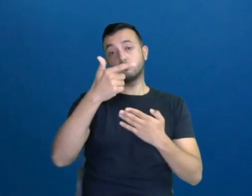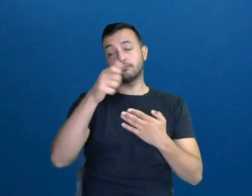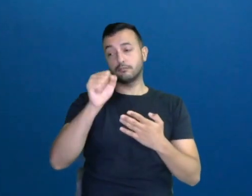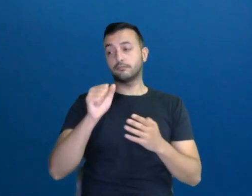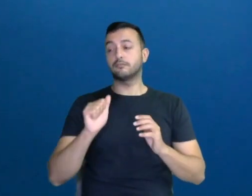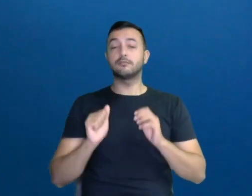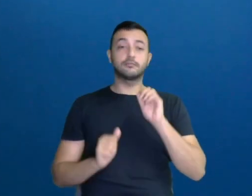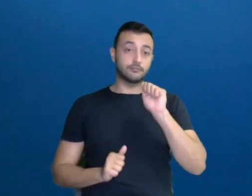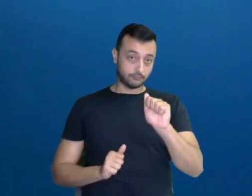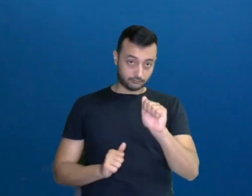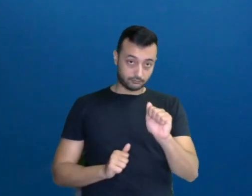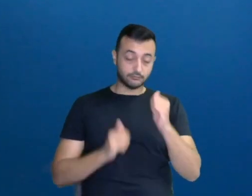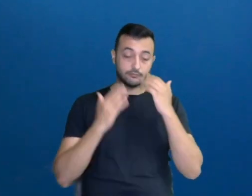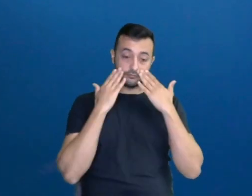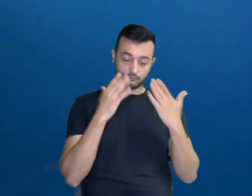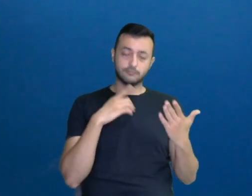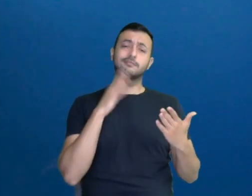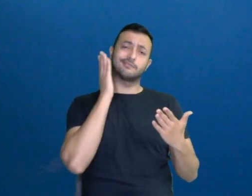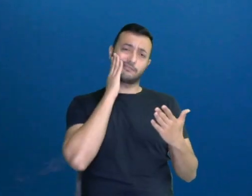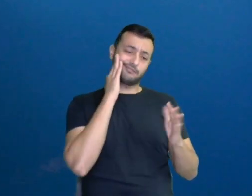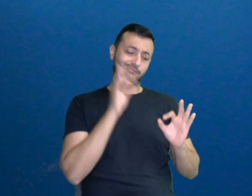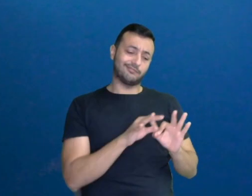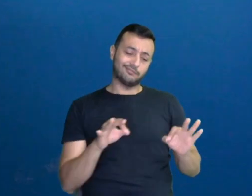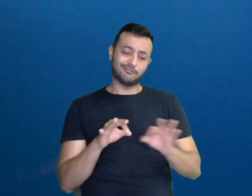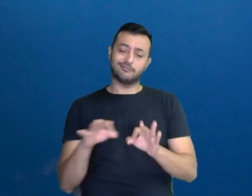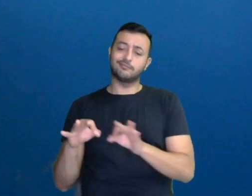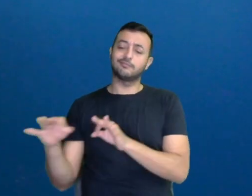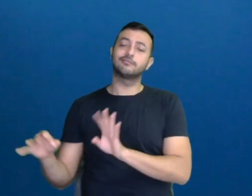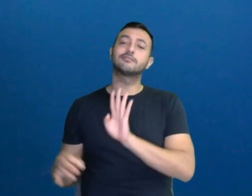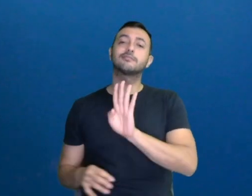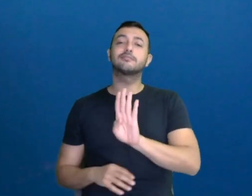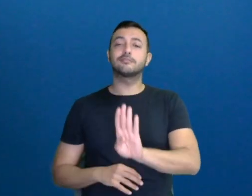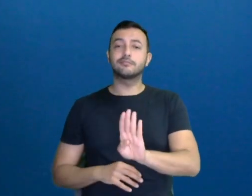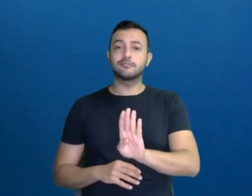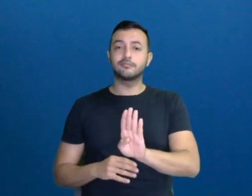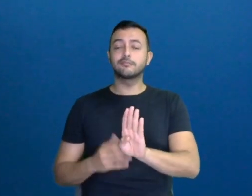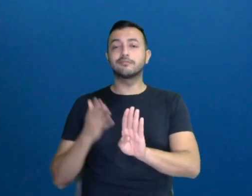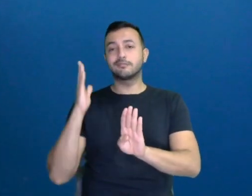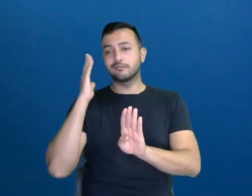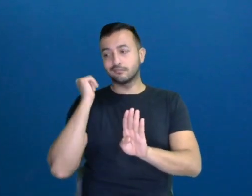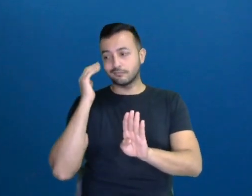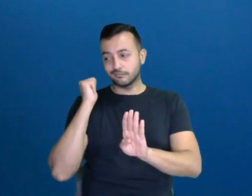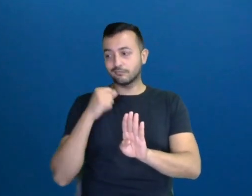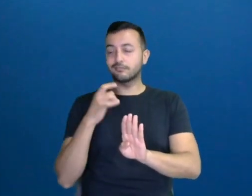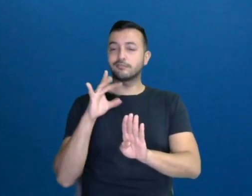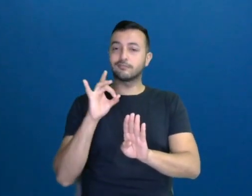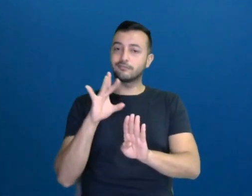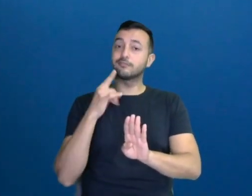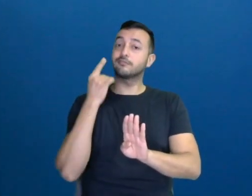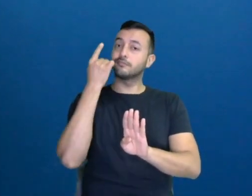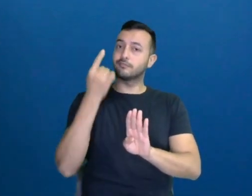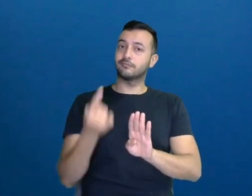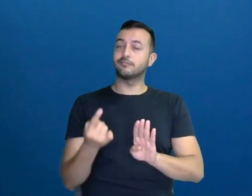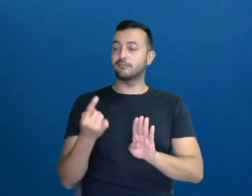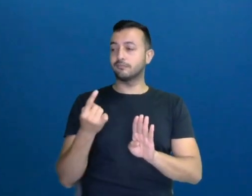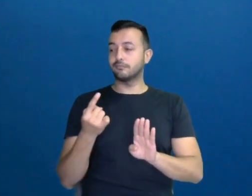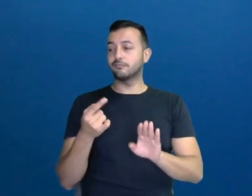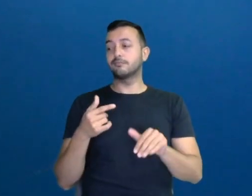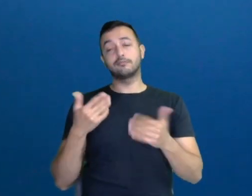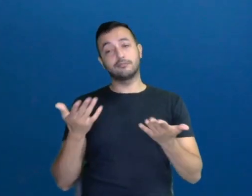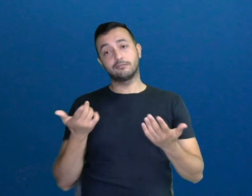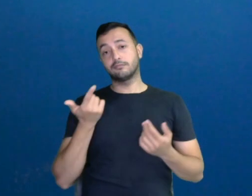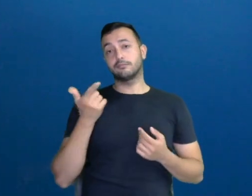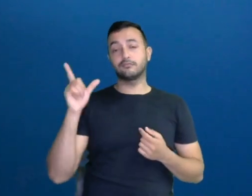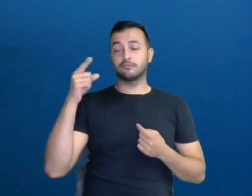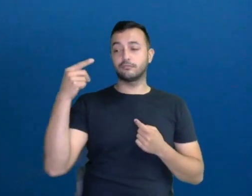sabe a medida dos 3 terrenos. Mas virado para a rua B, a gente sabe a medida de apenas um dos terrenos. As